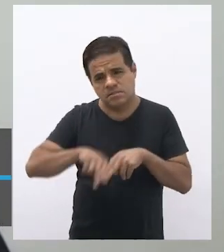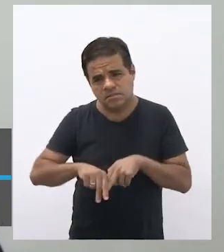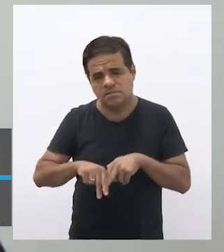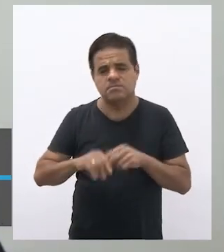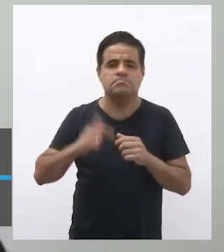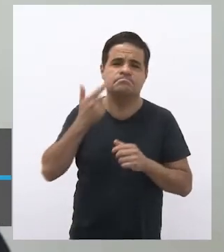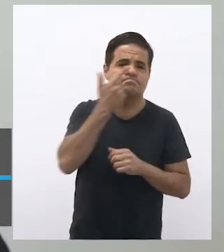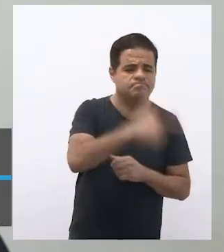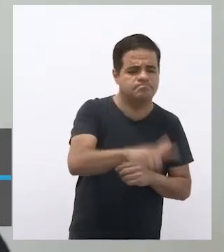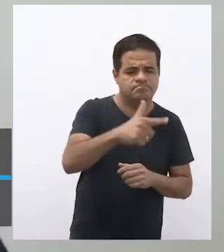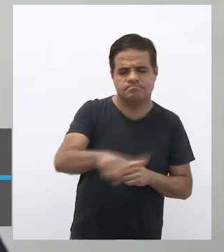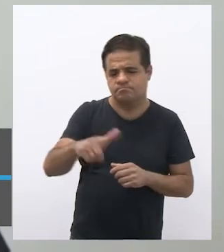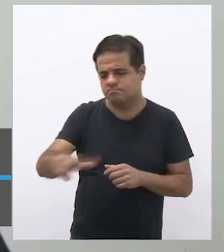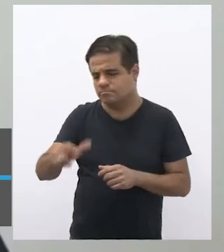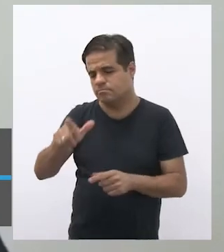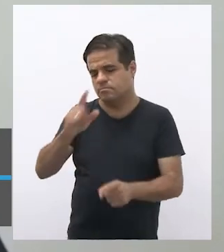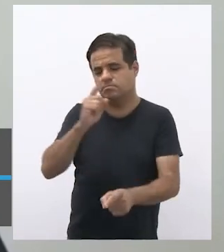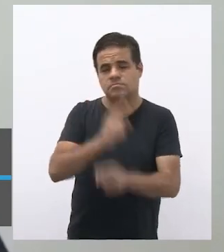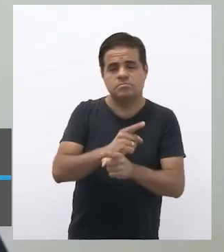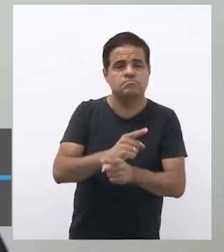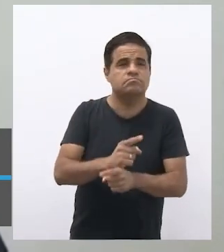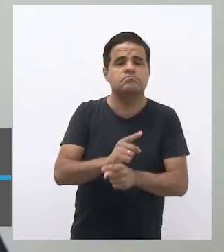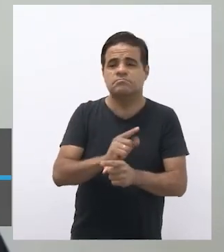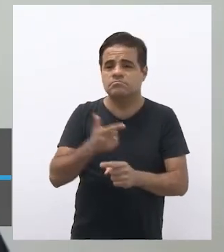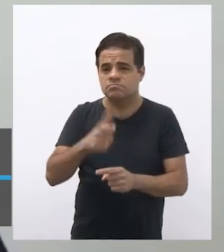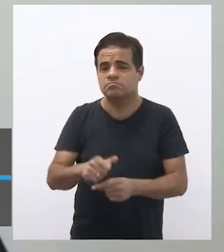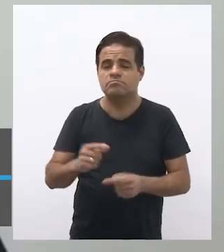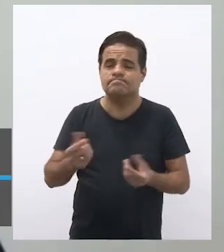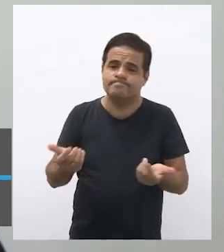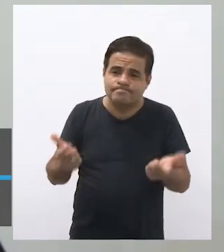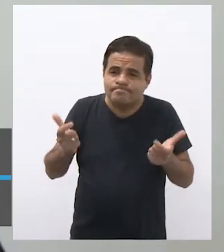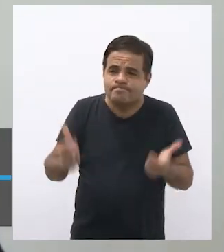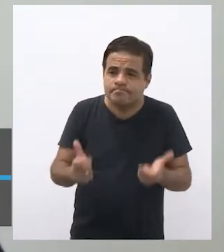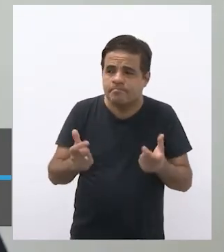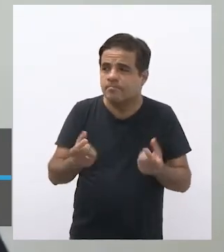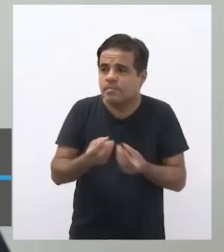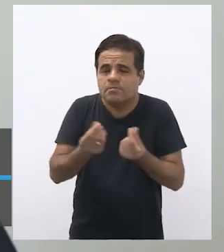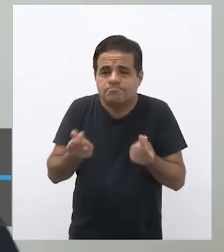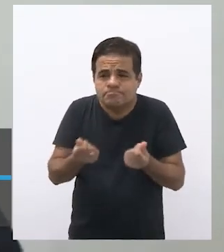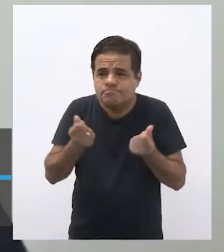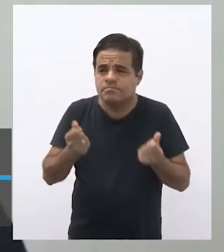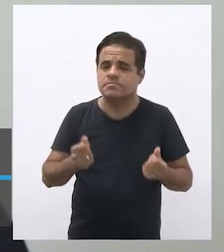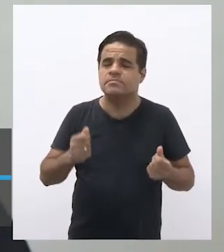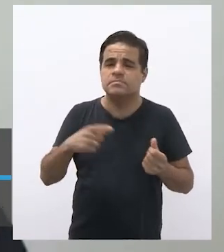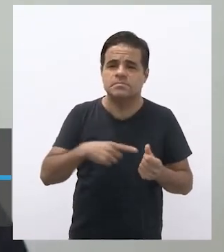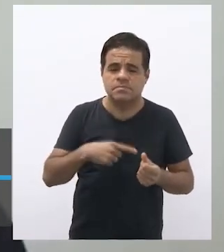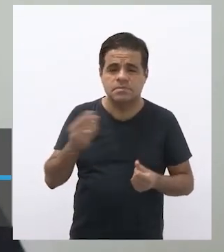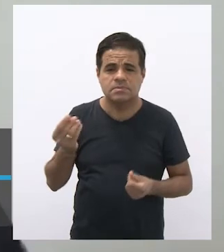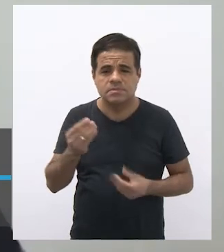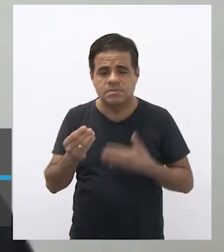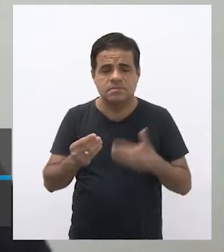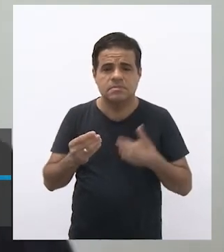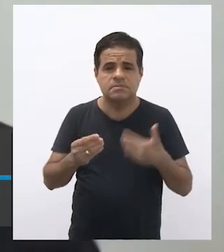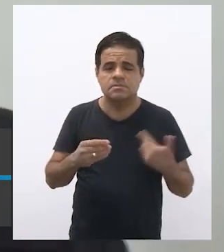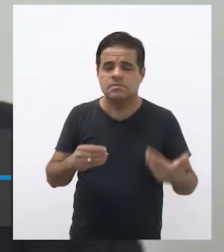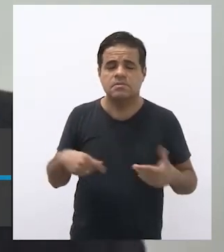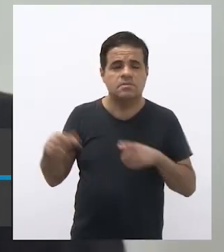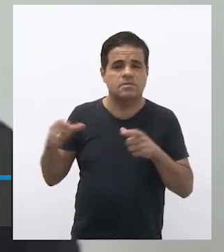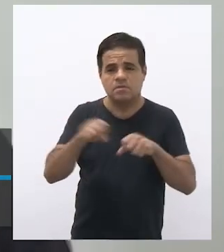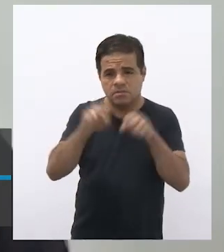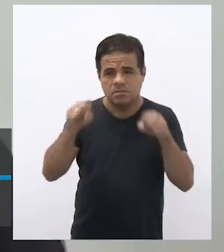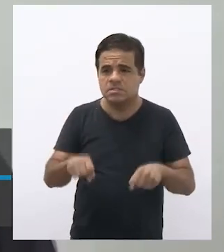entre outras, se encontram em uma situação especial de vulnerabilidade que as impossibilite ou dificulte de ter acesso ao sistema de